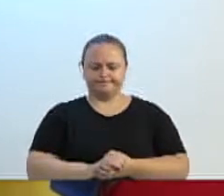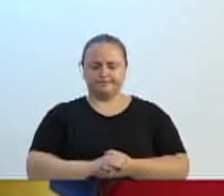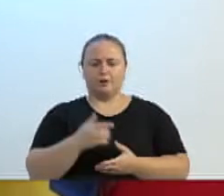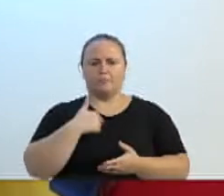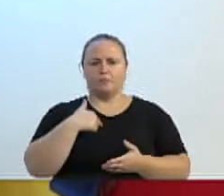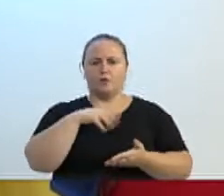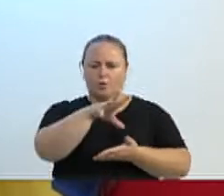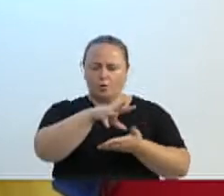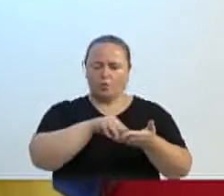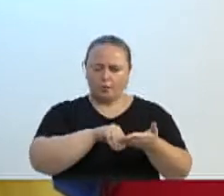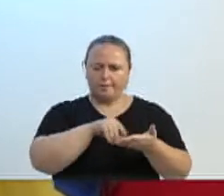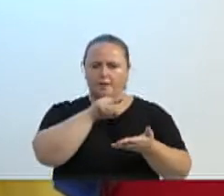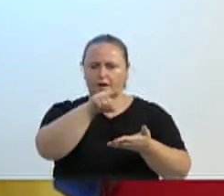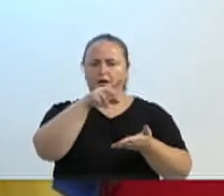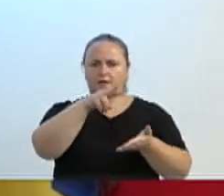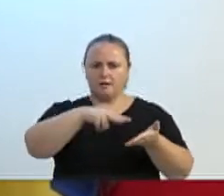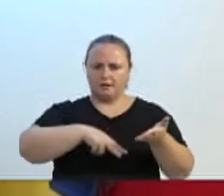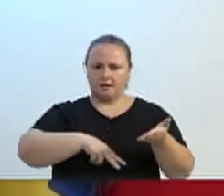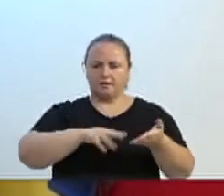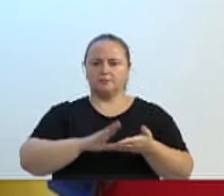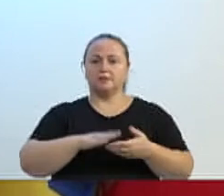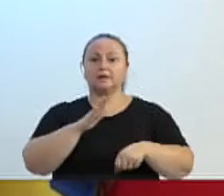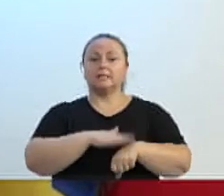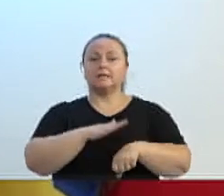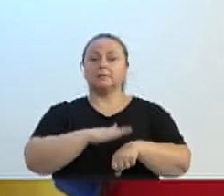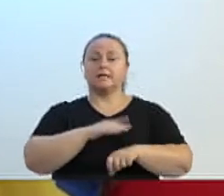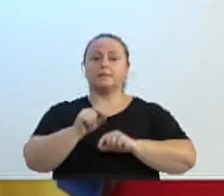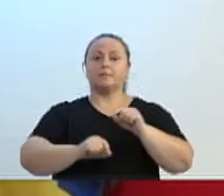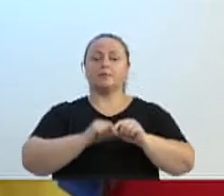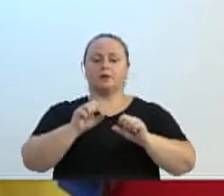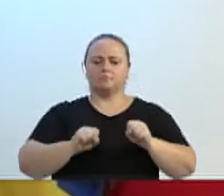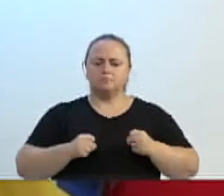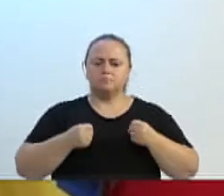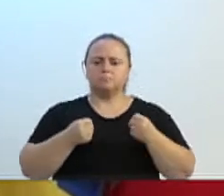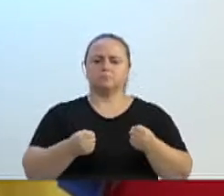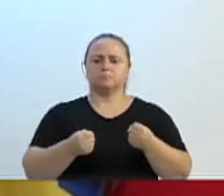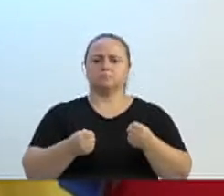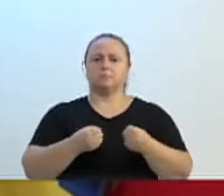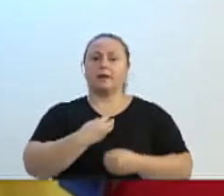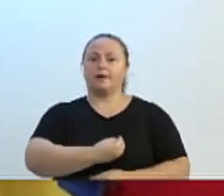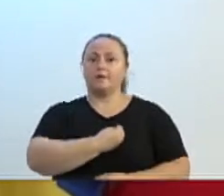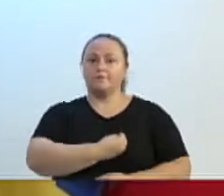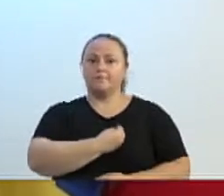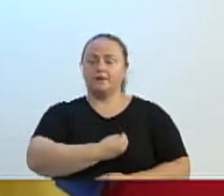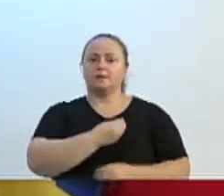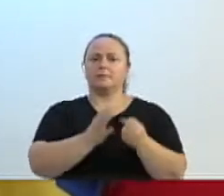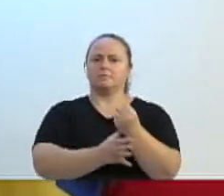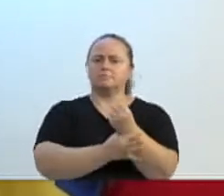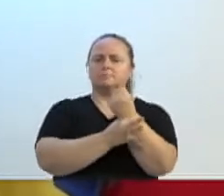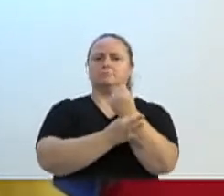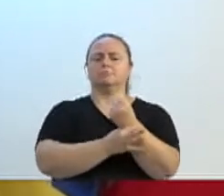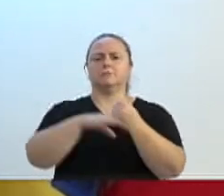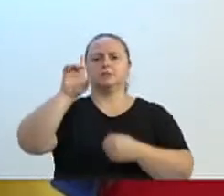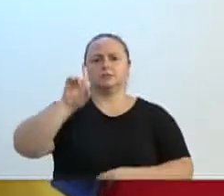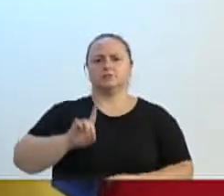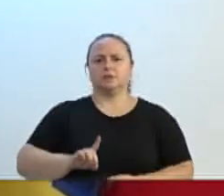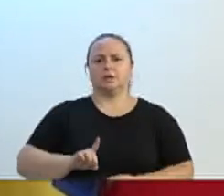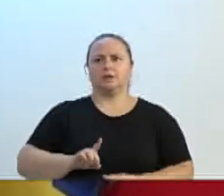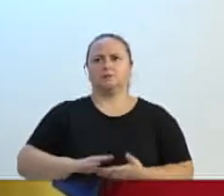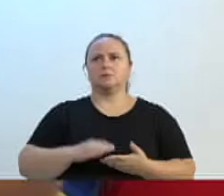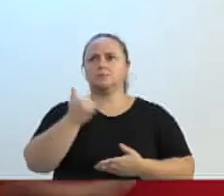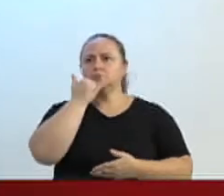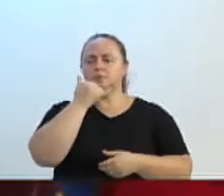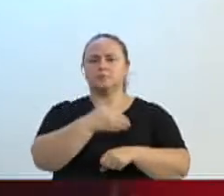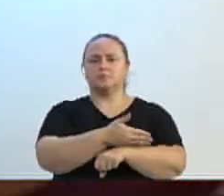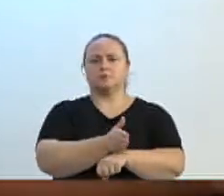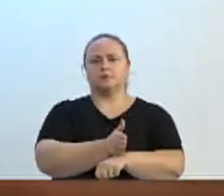daquilo que você leu. Esse é tempo de defender vida e garantir direitos, falando em tempos. Muito obrigado e desculpa ter extrapolado o tempo.